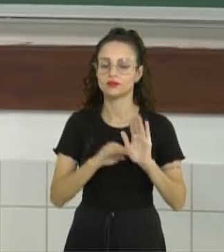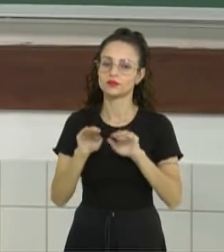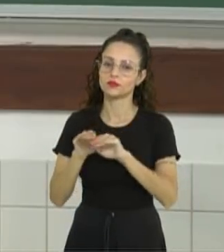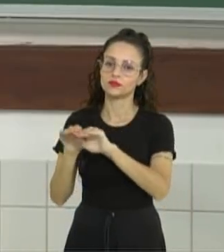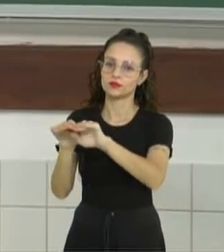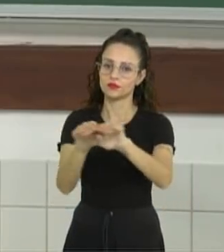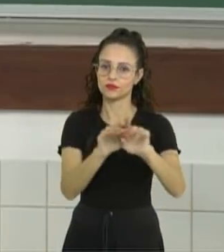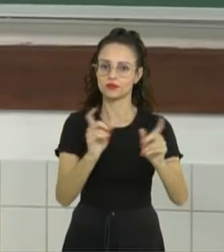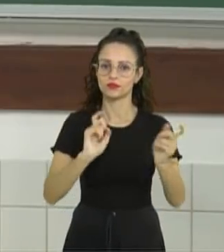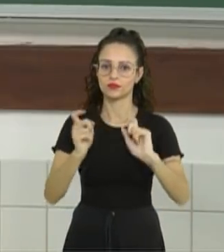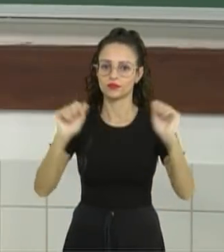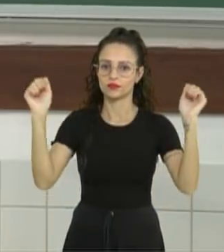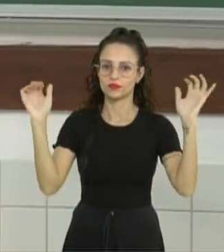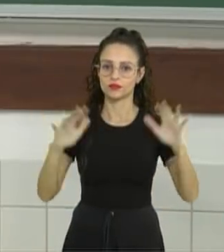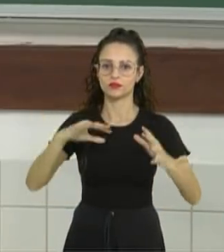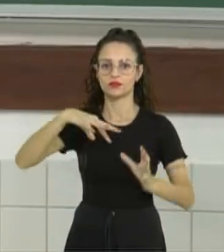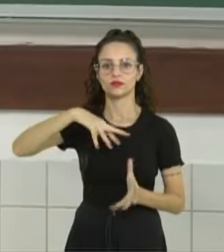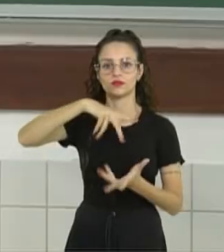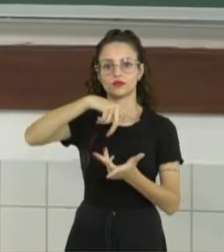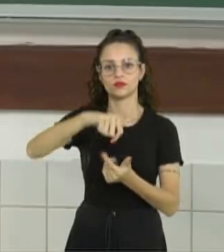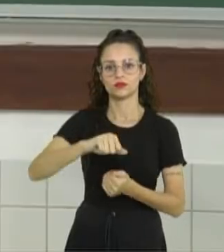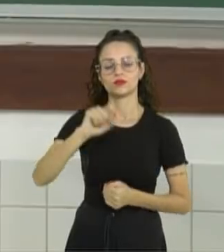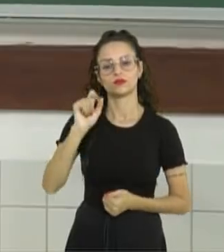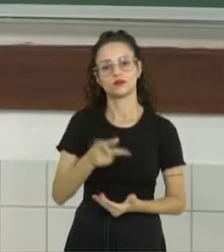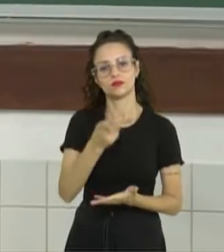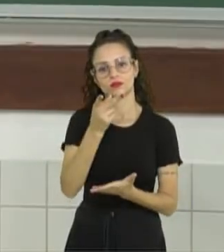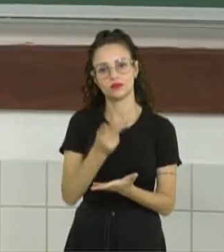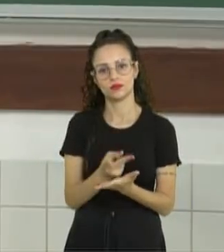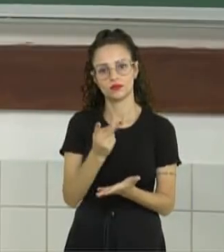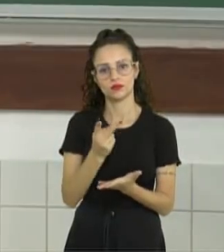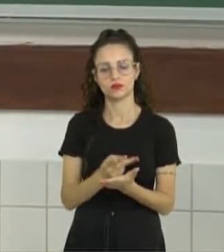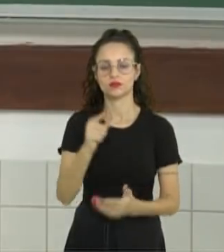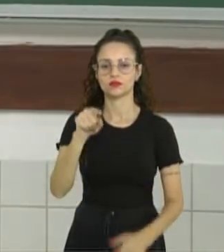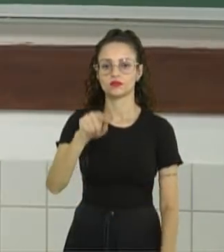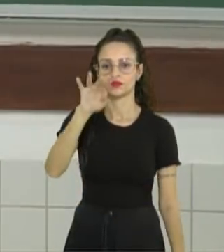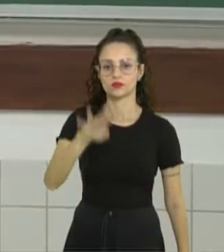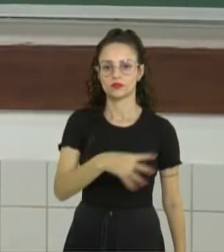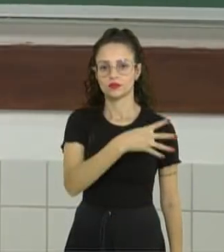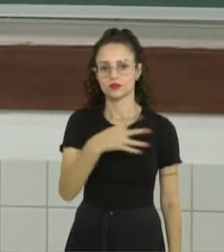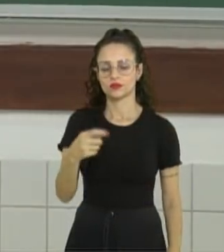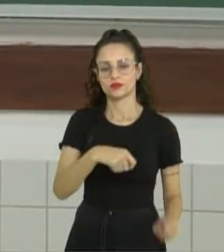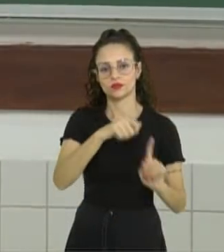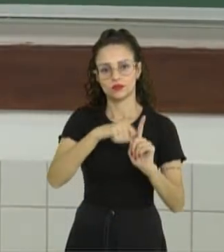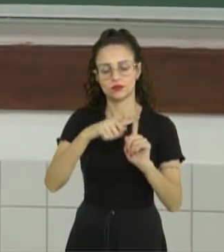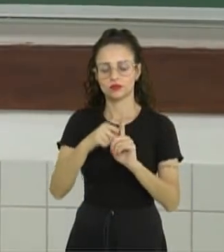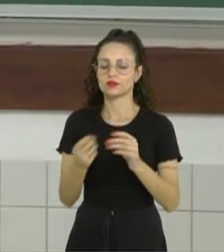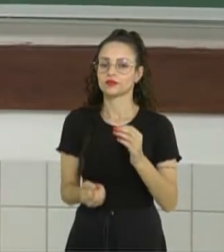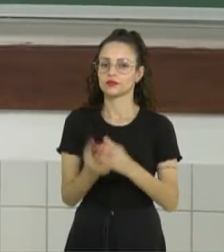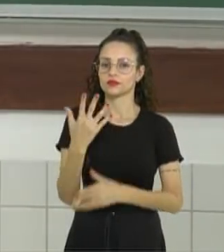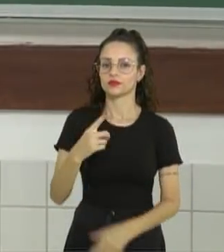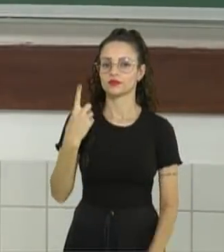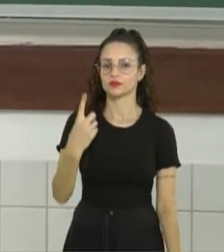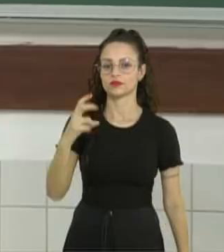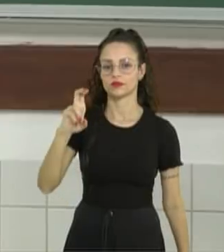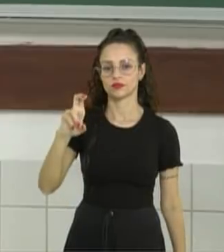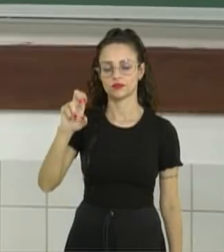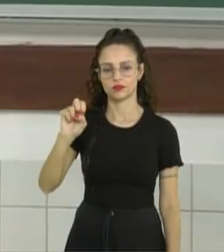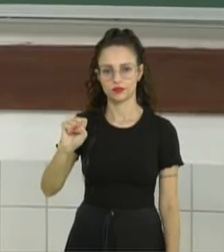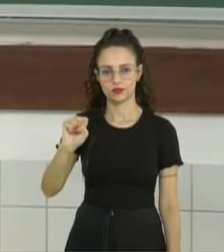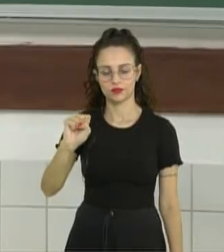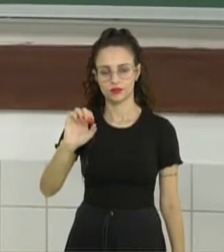nessa reunião mundial, que permanecesse esse calendário criado no período de